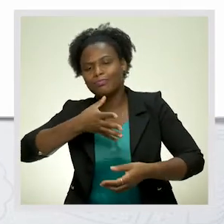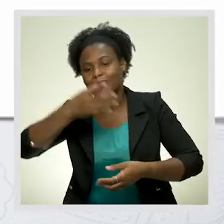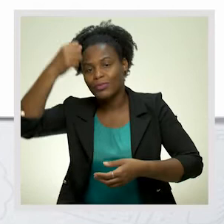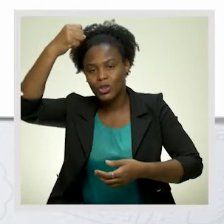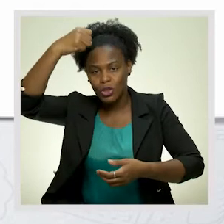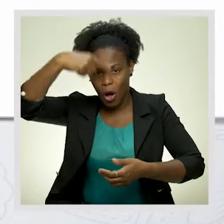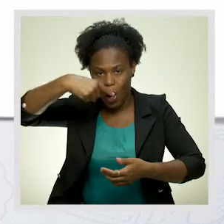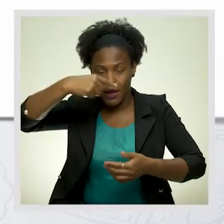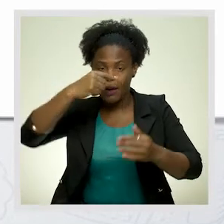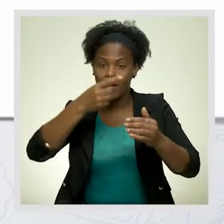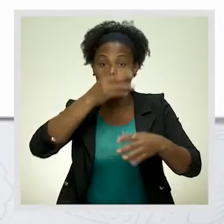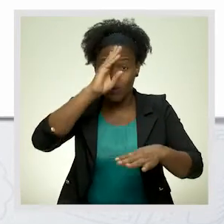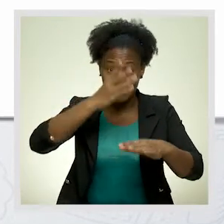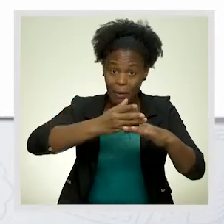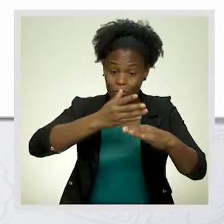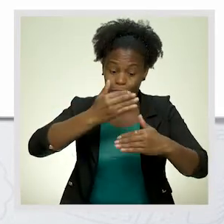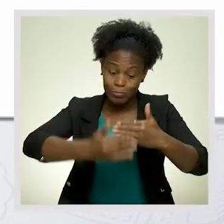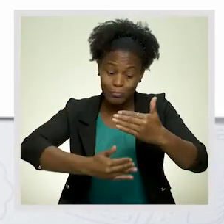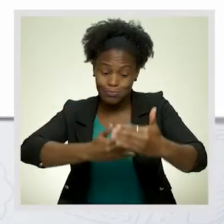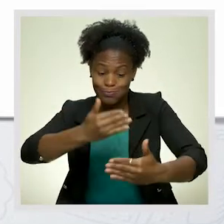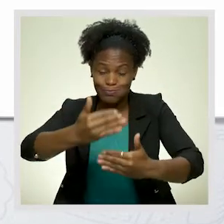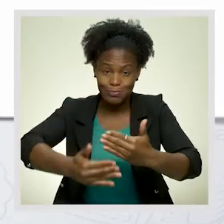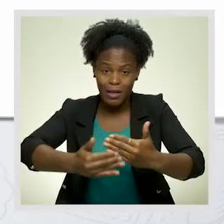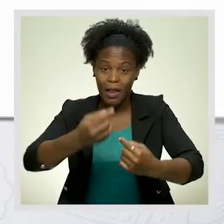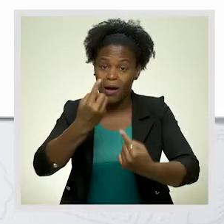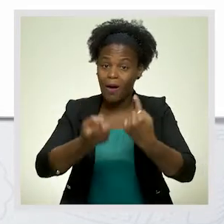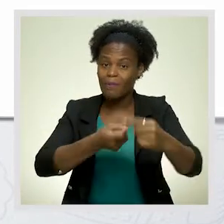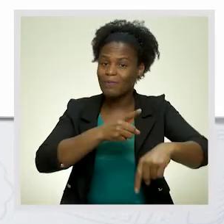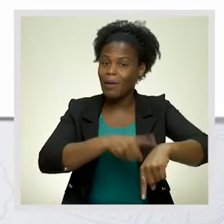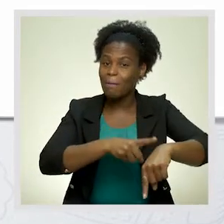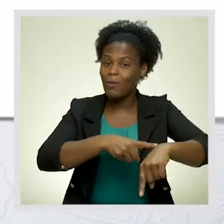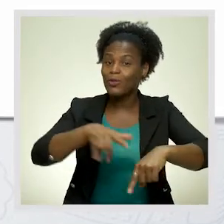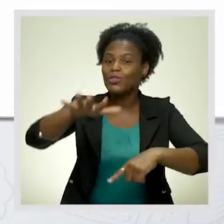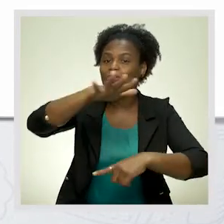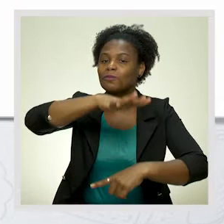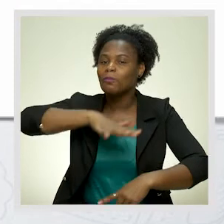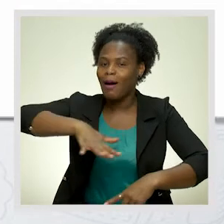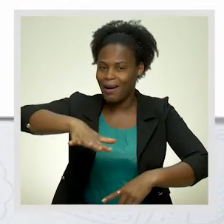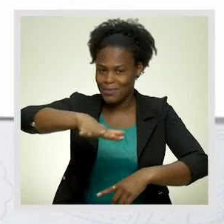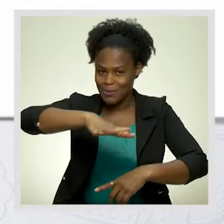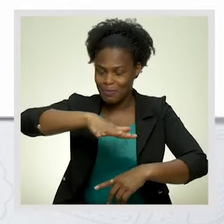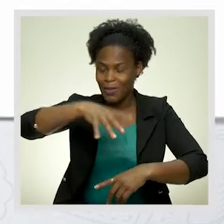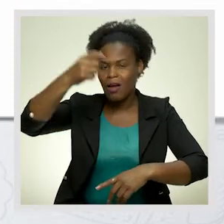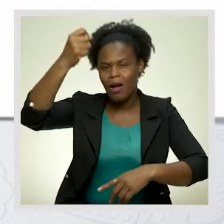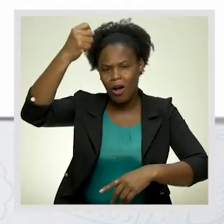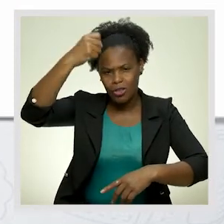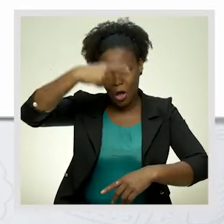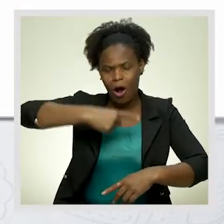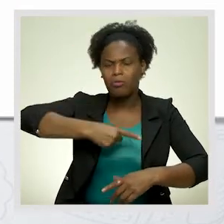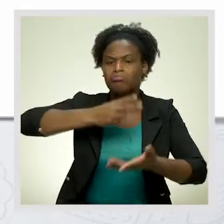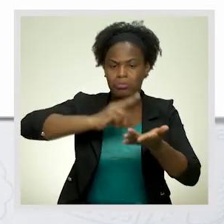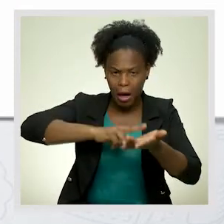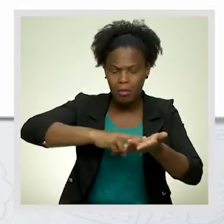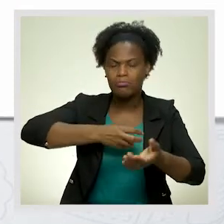de acontecimentos num determinado tempo e espaço. Conta histórias reais ou